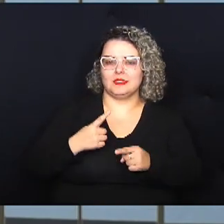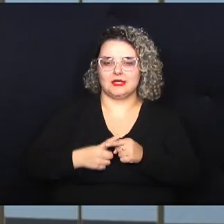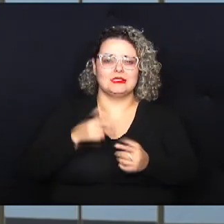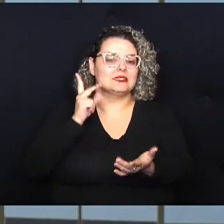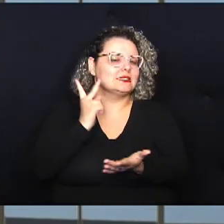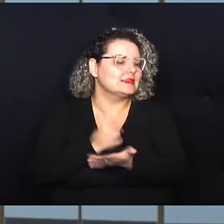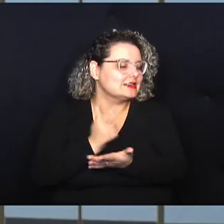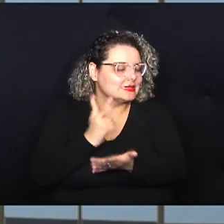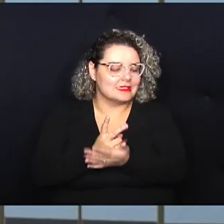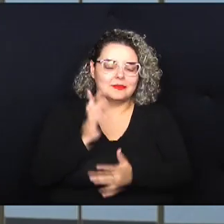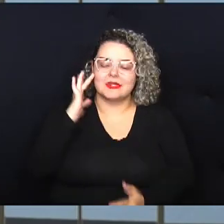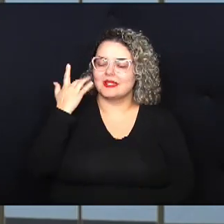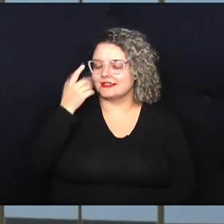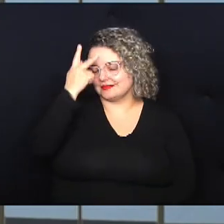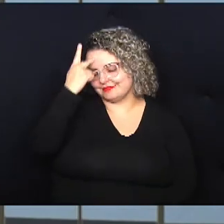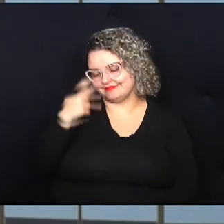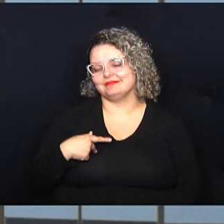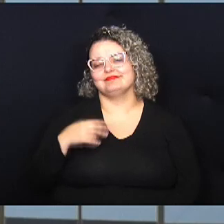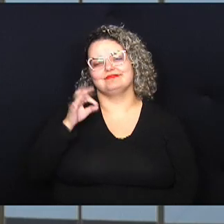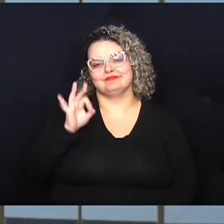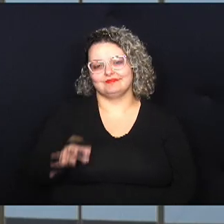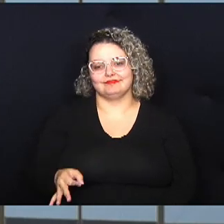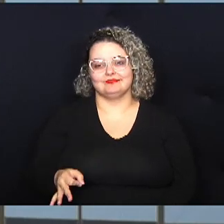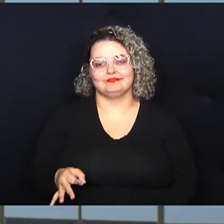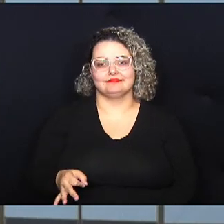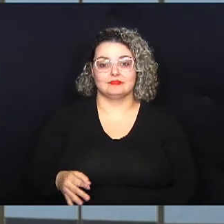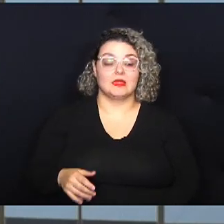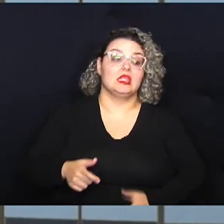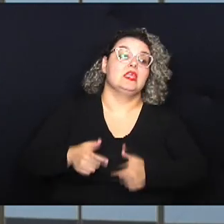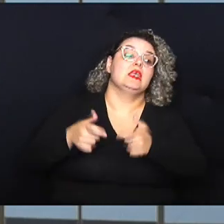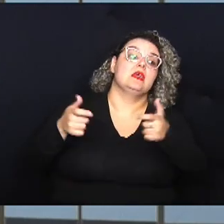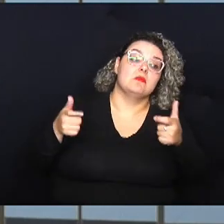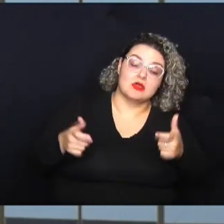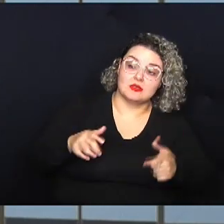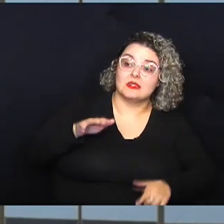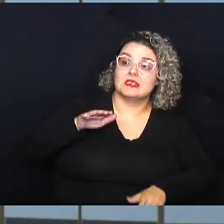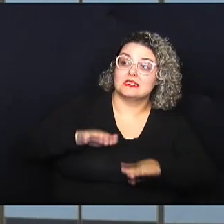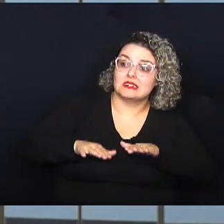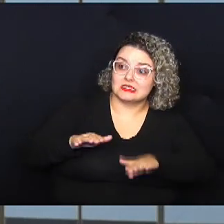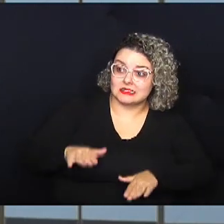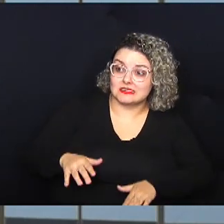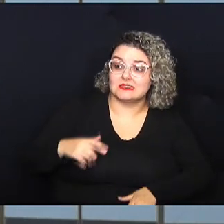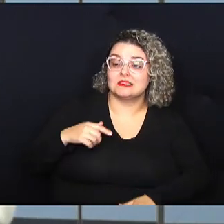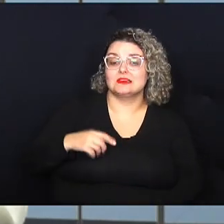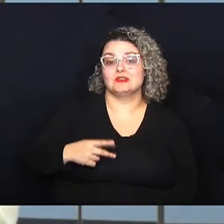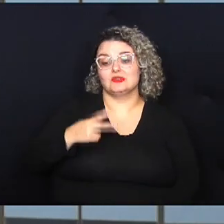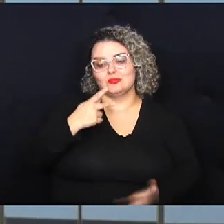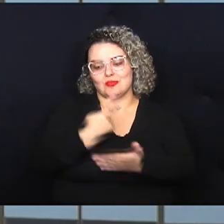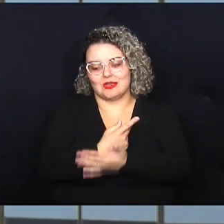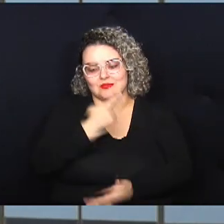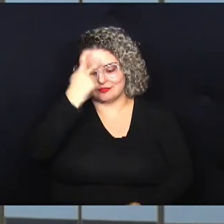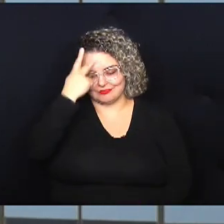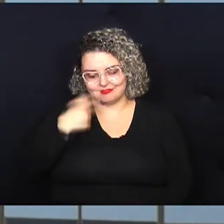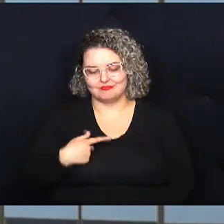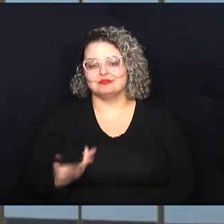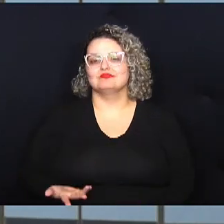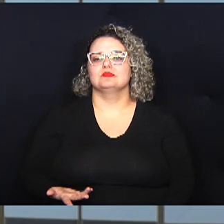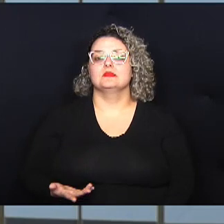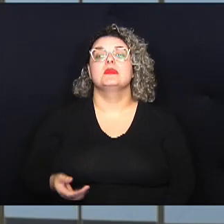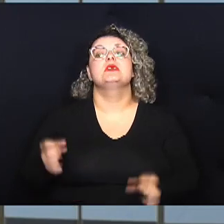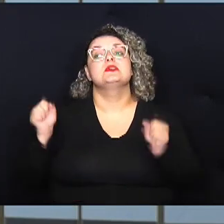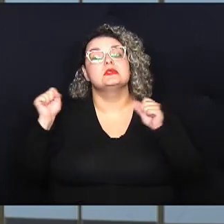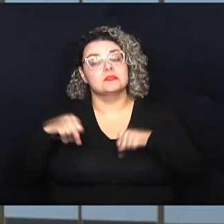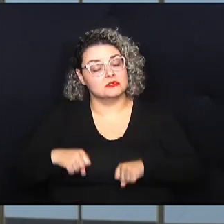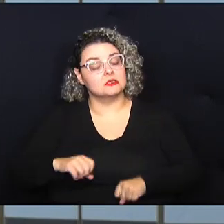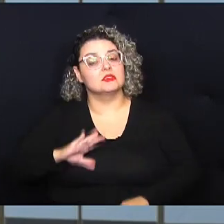né? E na maioria das vezes o erro está com a gente. Entendeu? Então, a partir do momento que nós mudamos, você muda todo o seu sistema, você muda